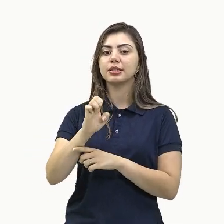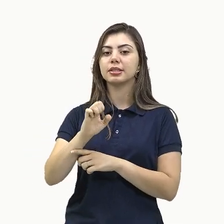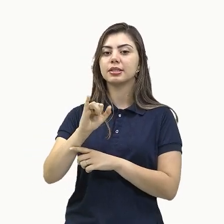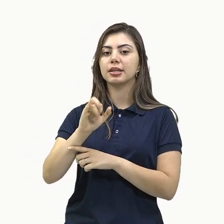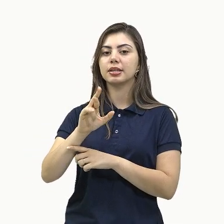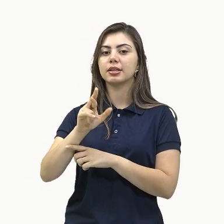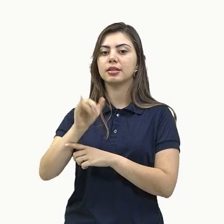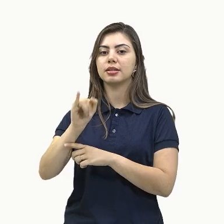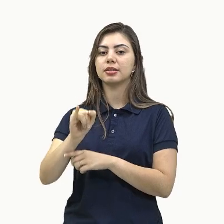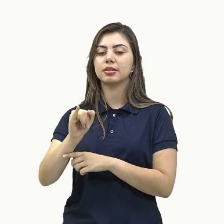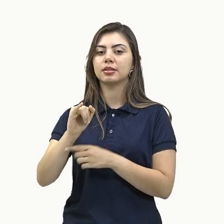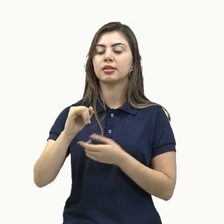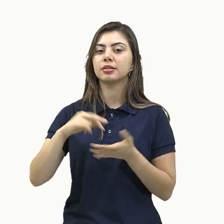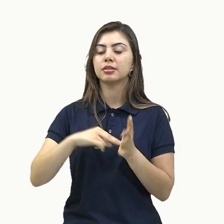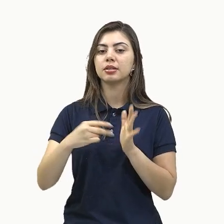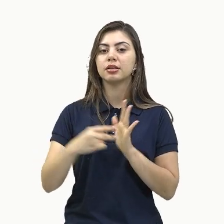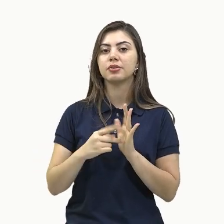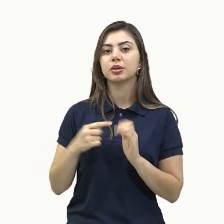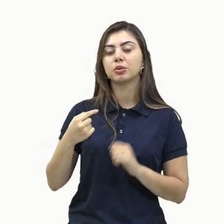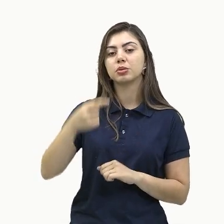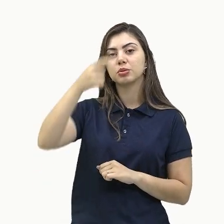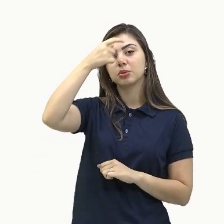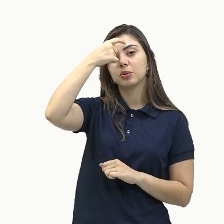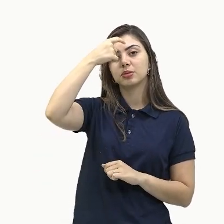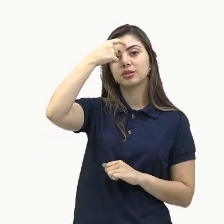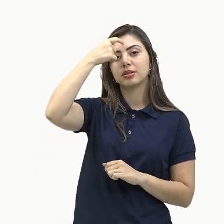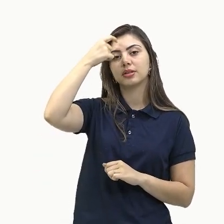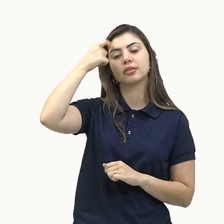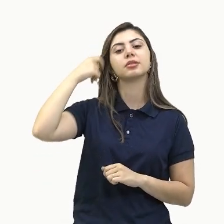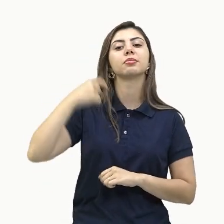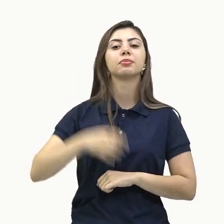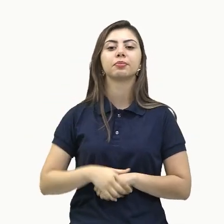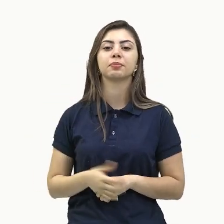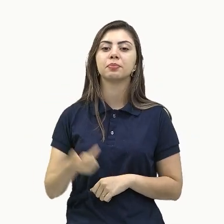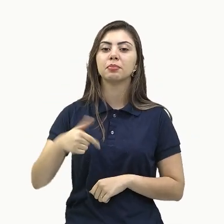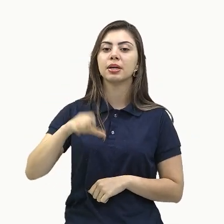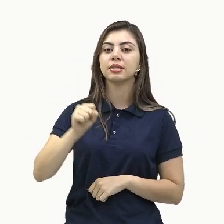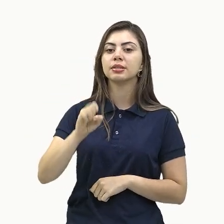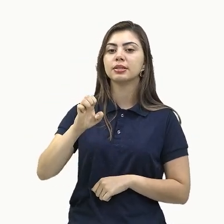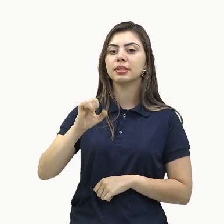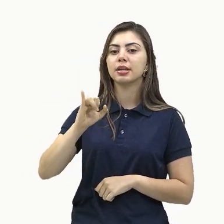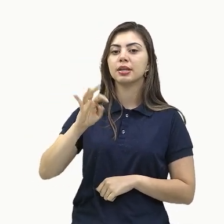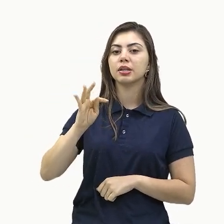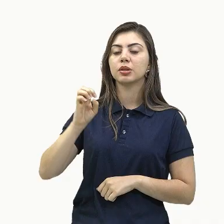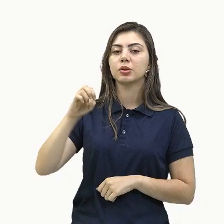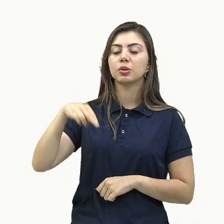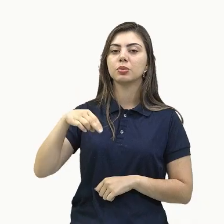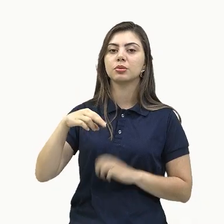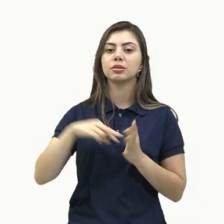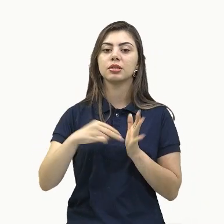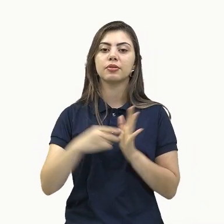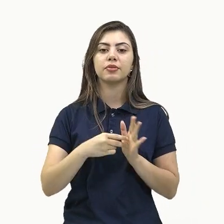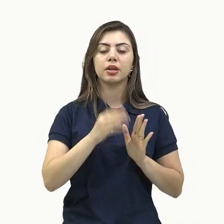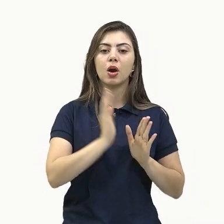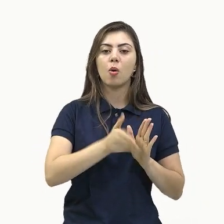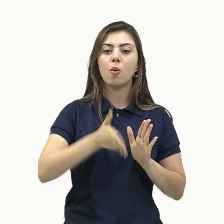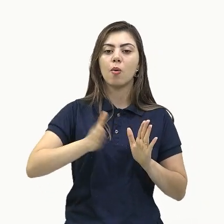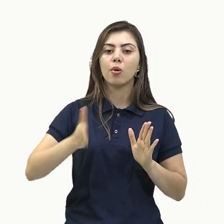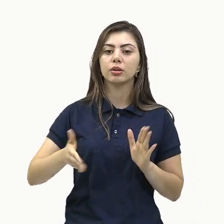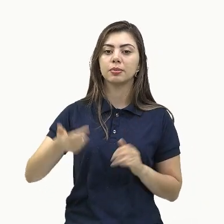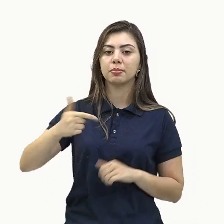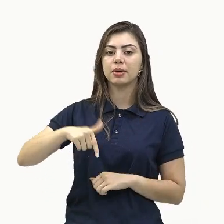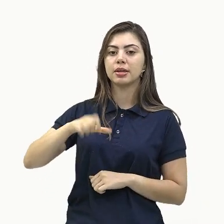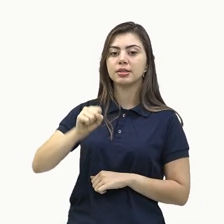significa senso, né, uma utilização, seiton, que significa ordenação, seisou, que é o